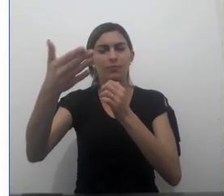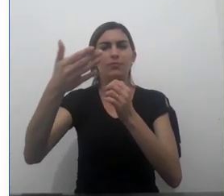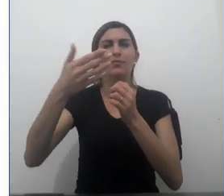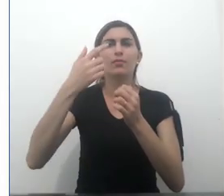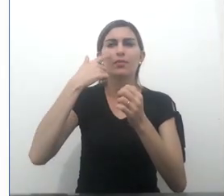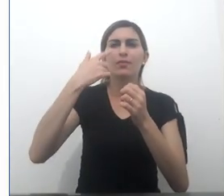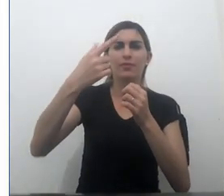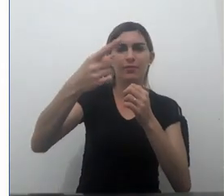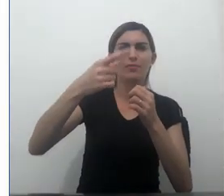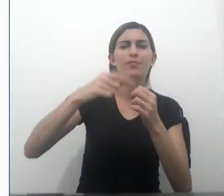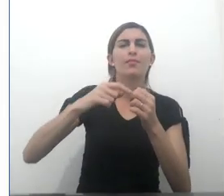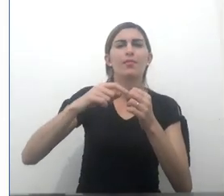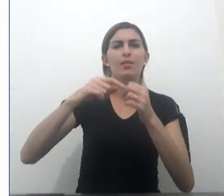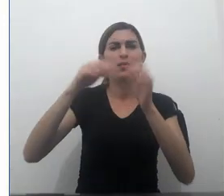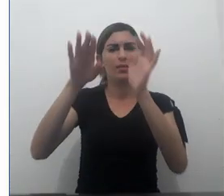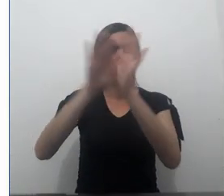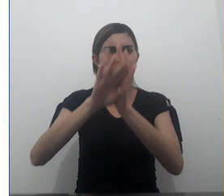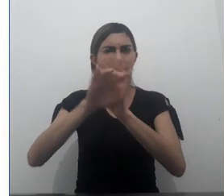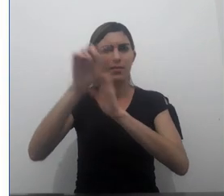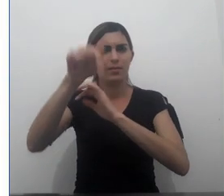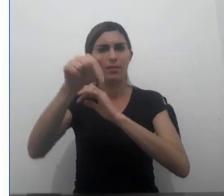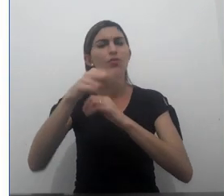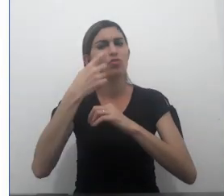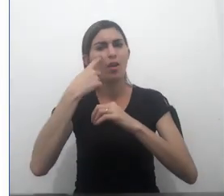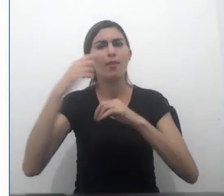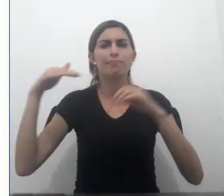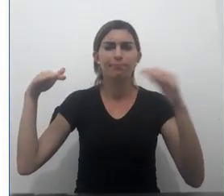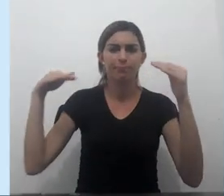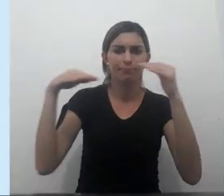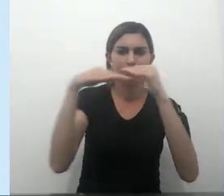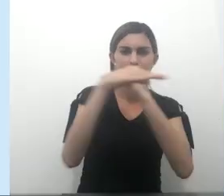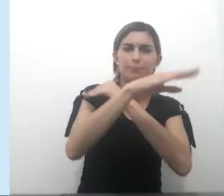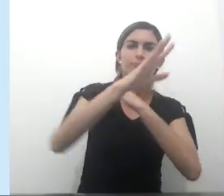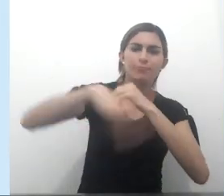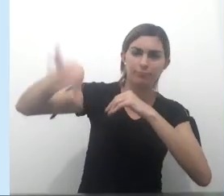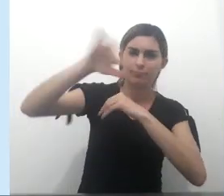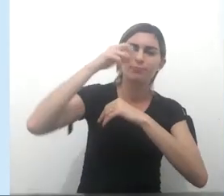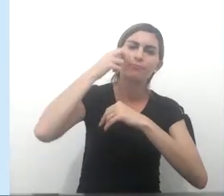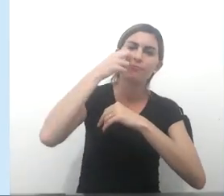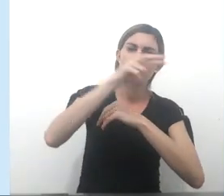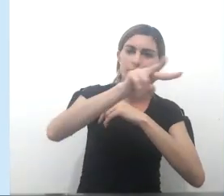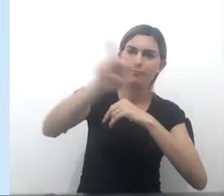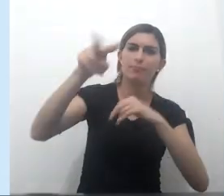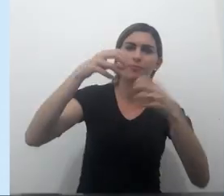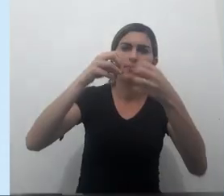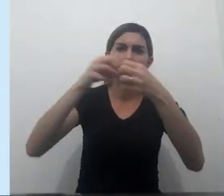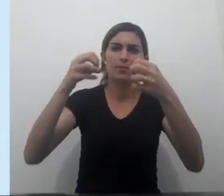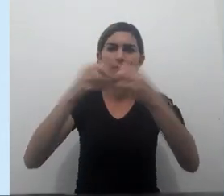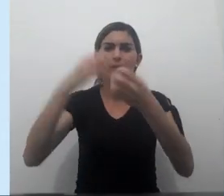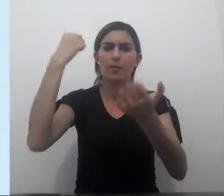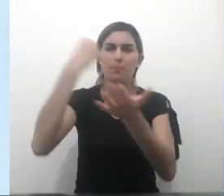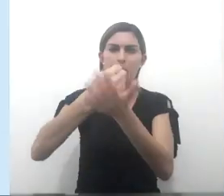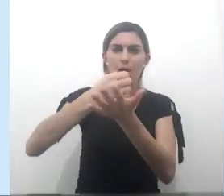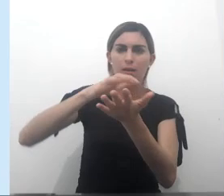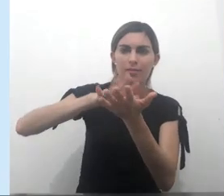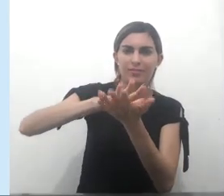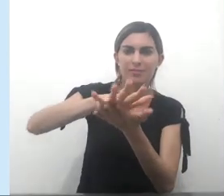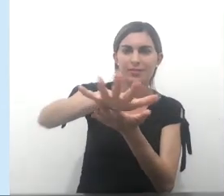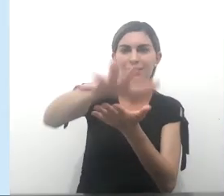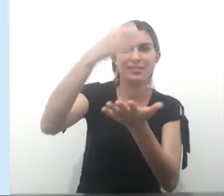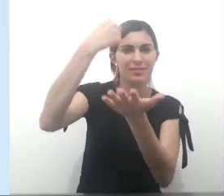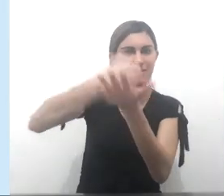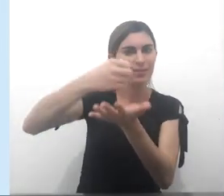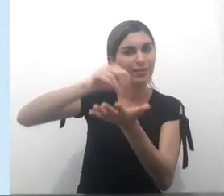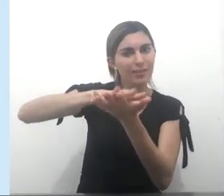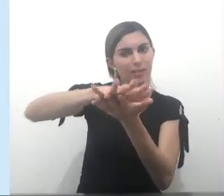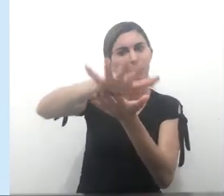da tela. Então, ao lado esquerdo você observa, eu garanto que você já deve ter passado por essas áreas, né? É uma área bem próxima ali ao Marco Zero. Agora